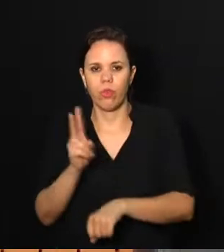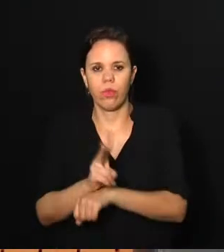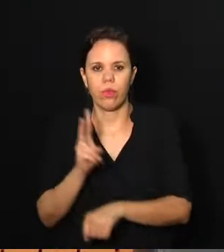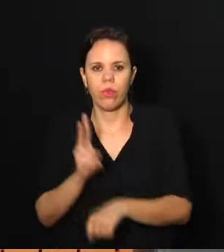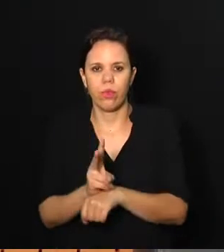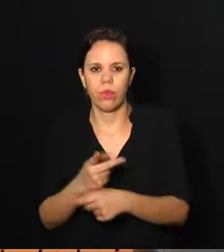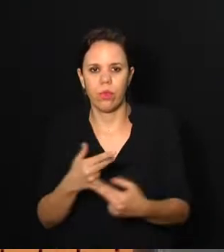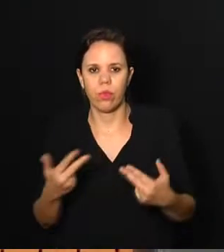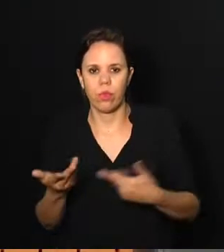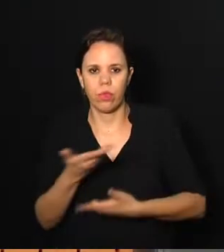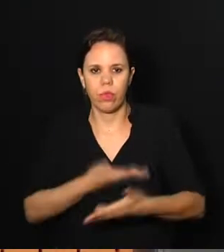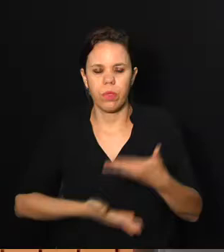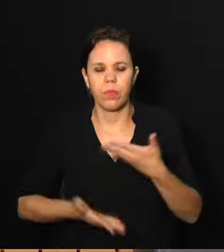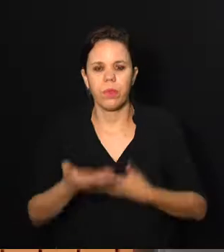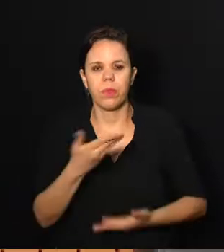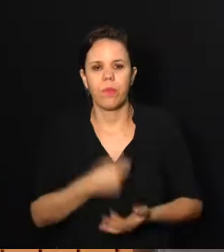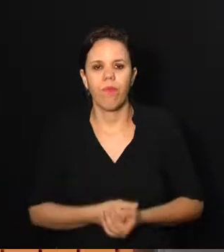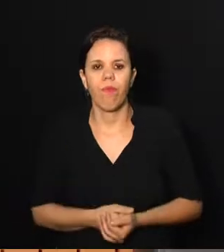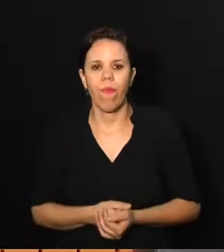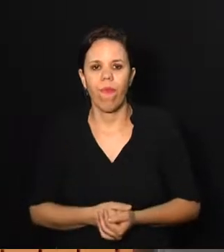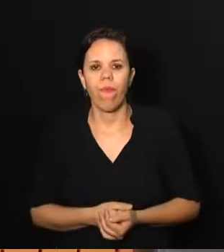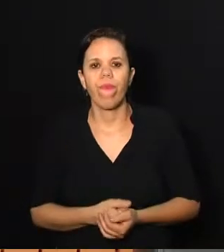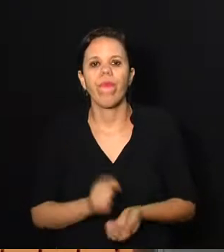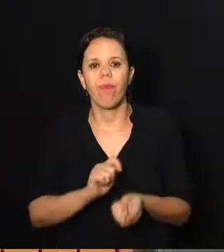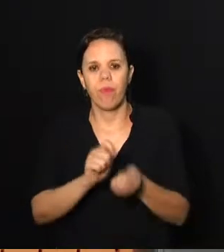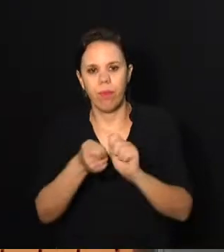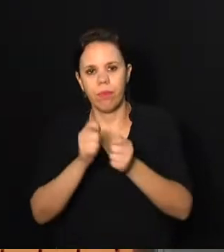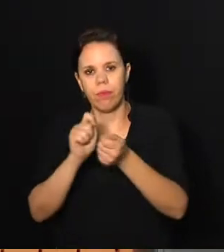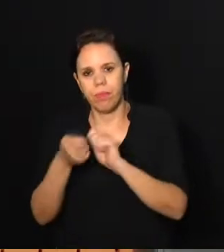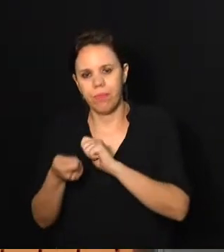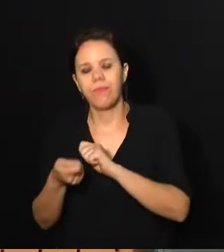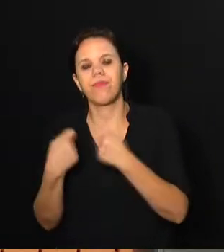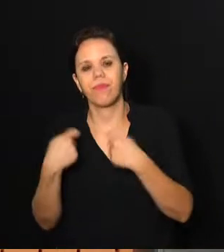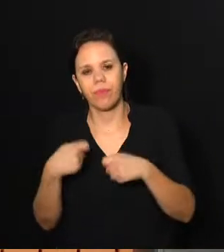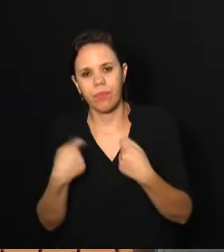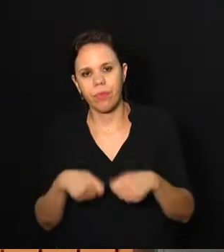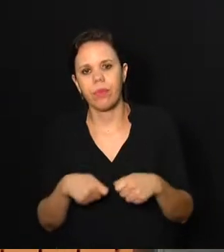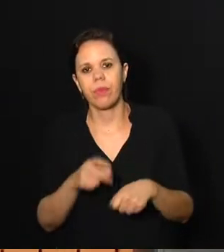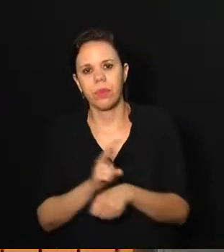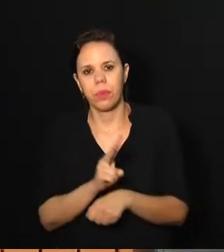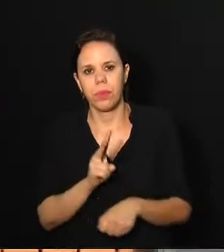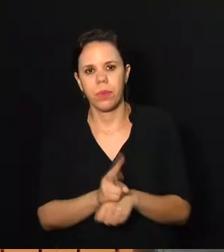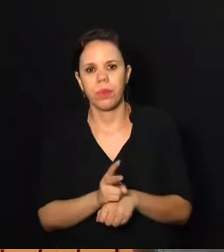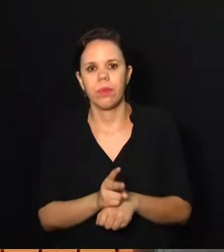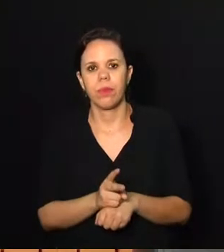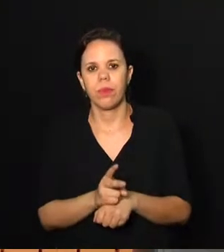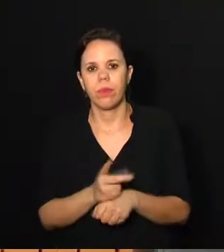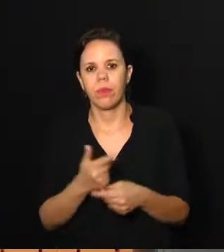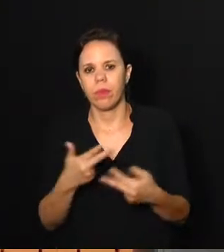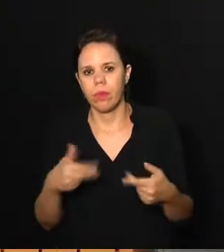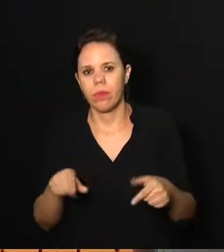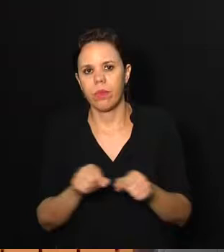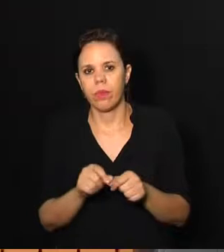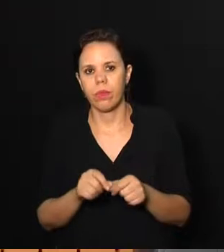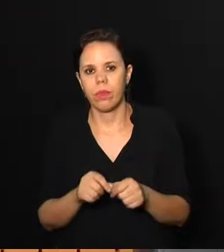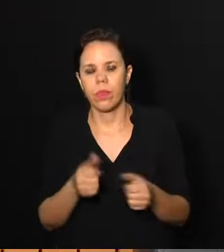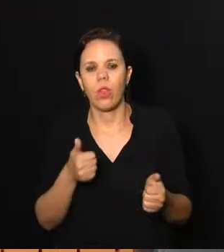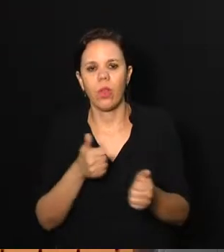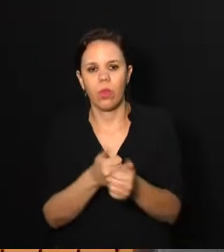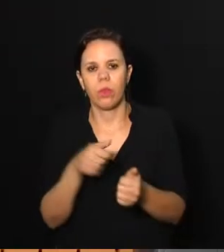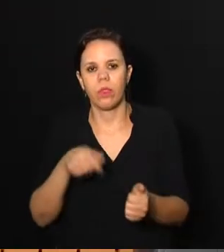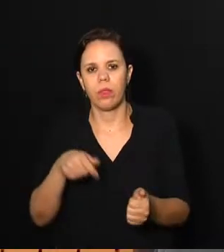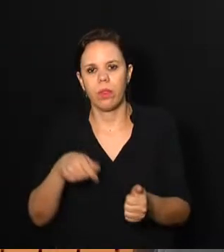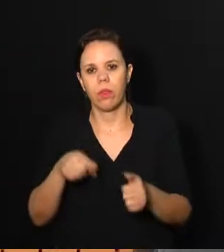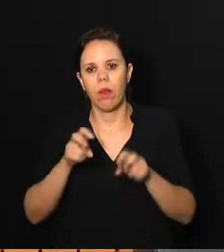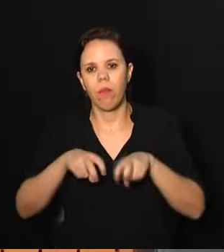e convivência adequadas às suas necessidades e da outras providências. Eu queria que me acompanhasse aqui